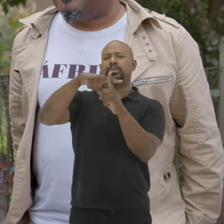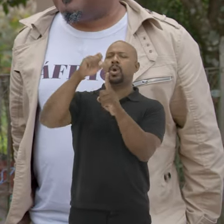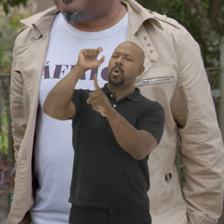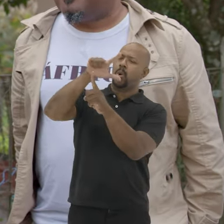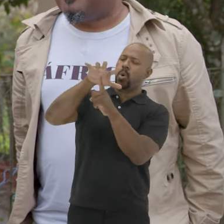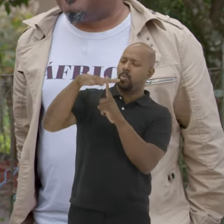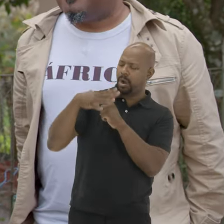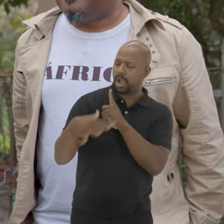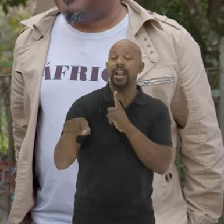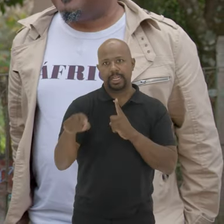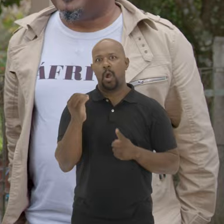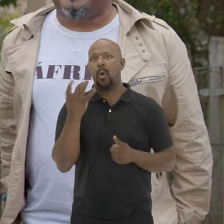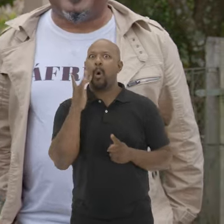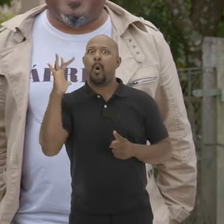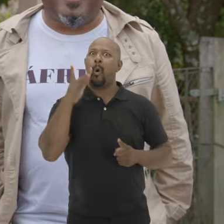tarde